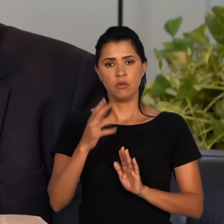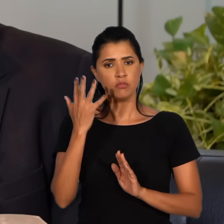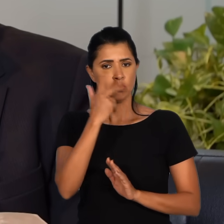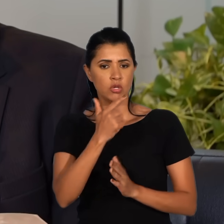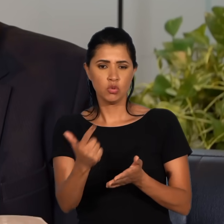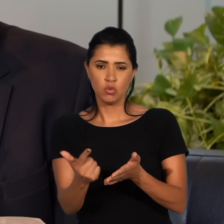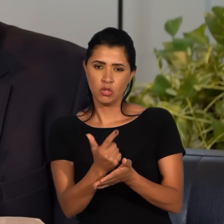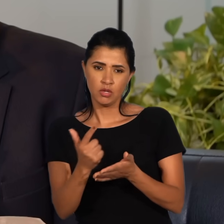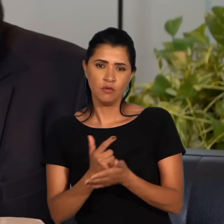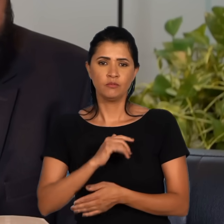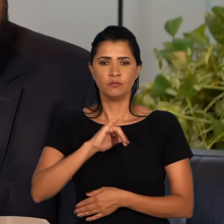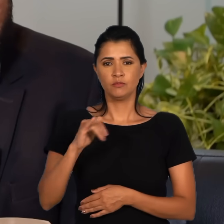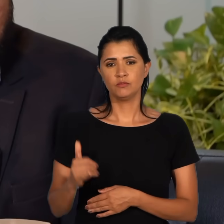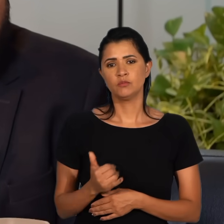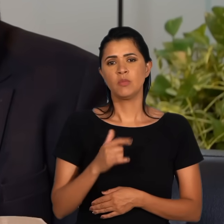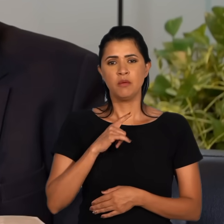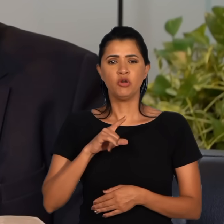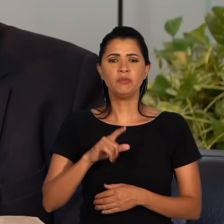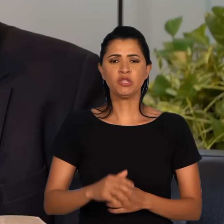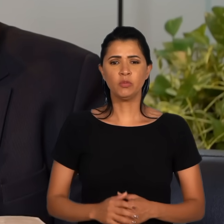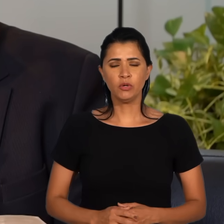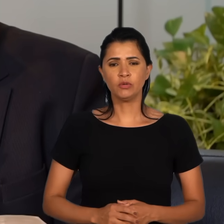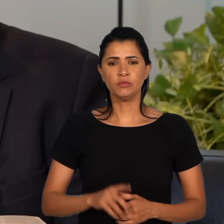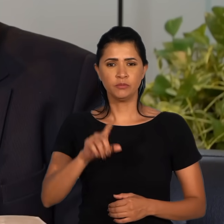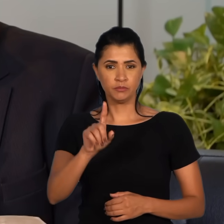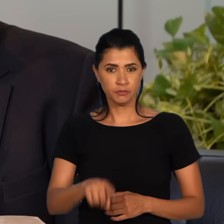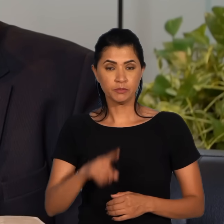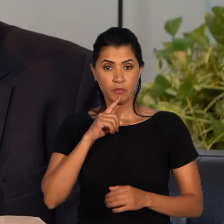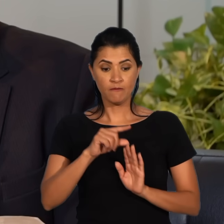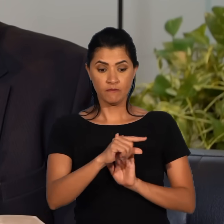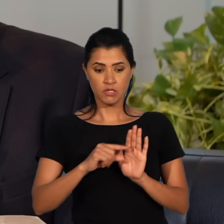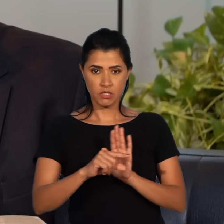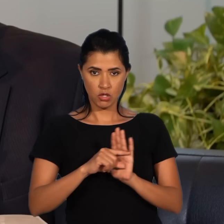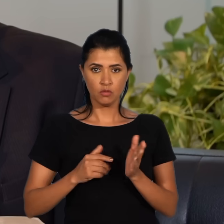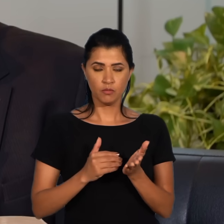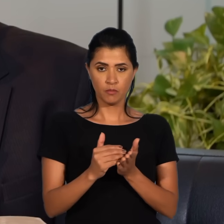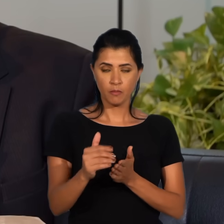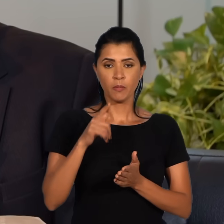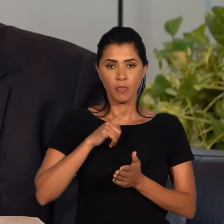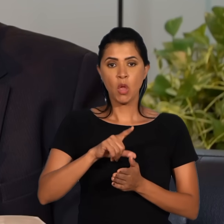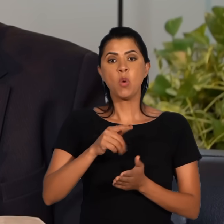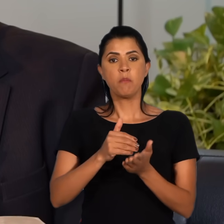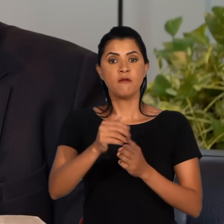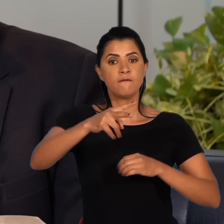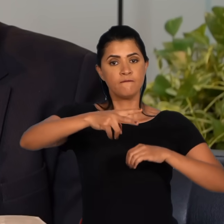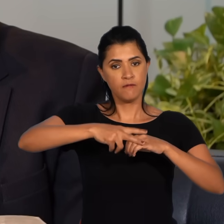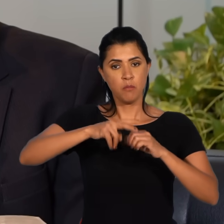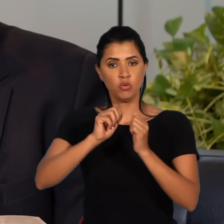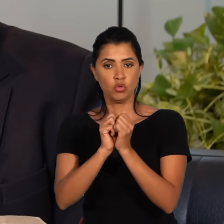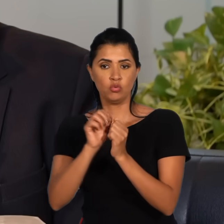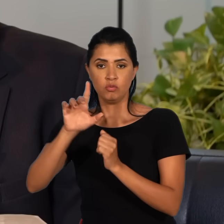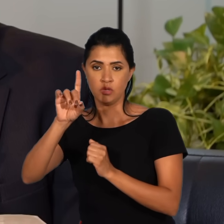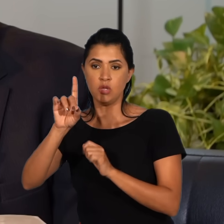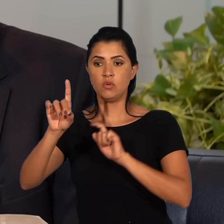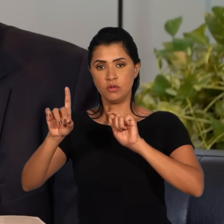livro de João e eu vou fazer aqui a leitura dos três primeiros Versículos e diz o seguinte No princípio era o verbo e o verbo estava